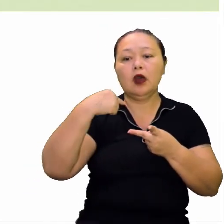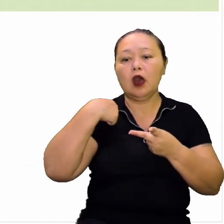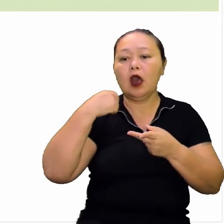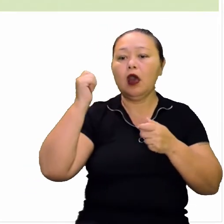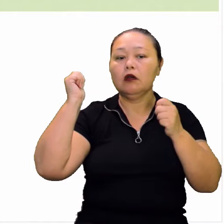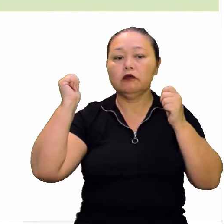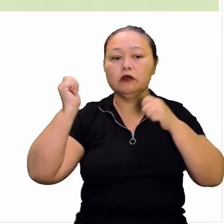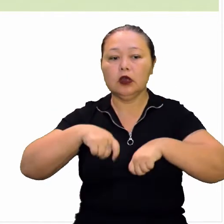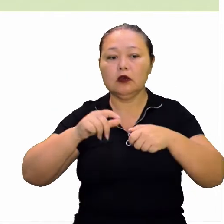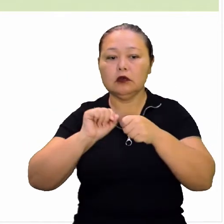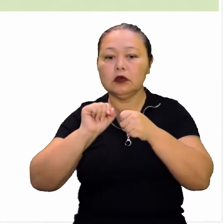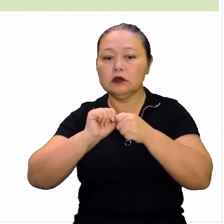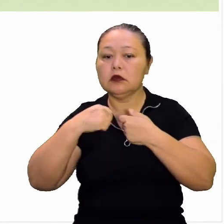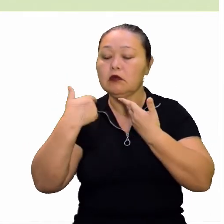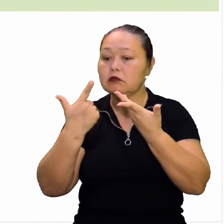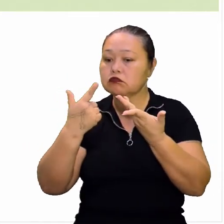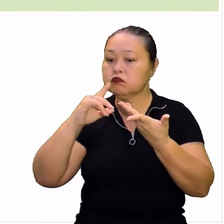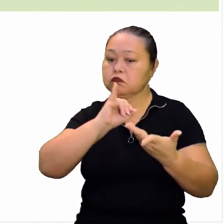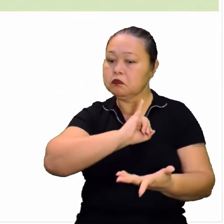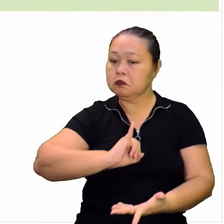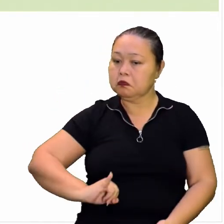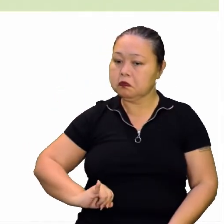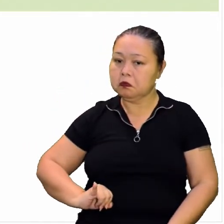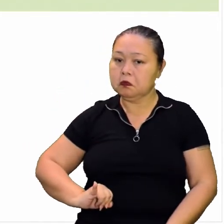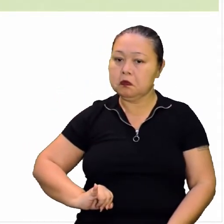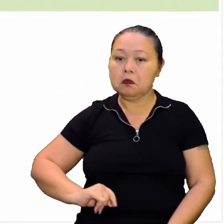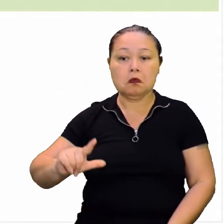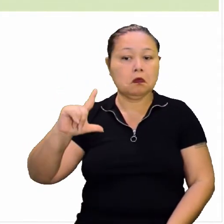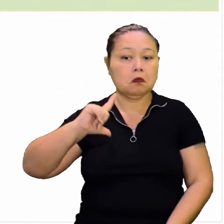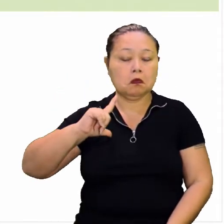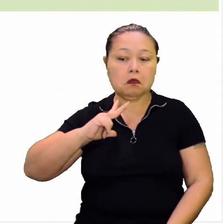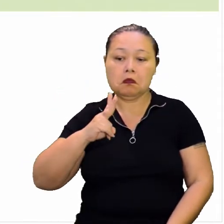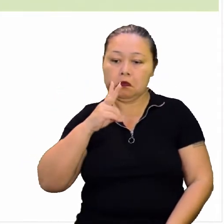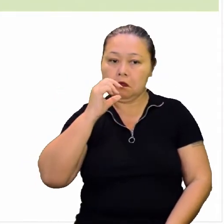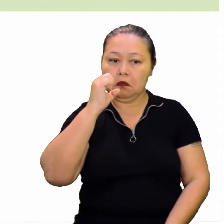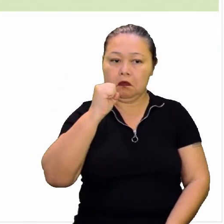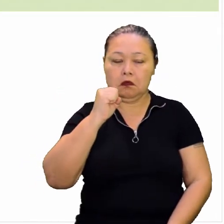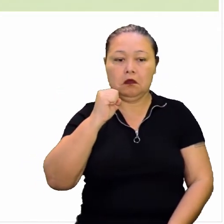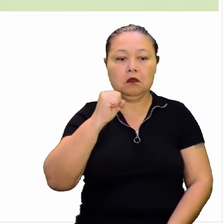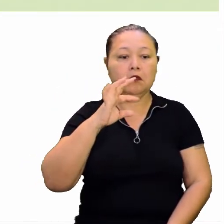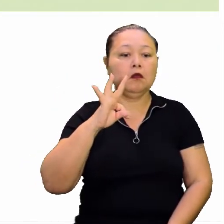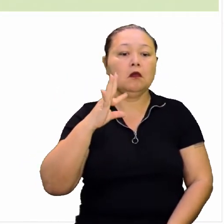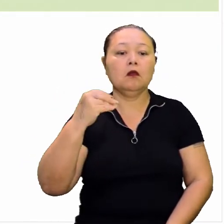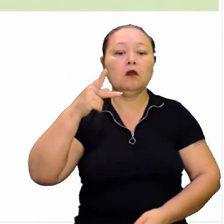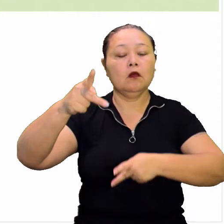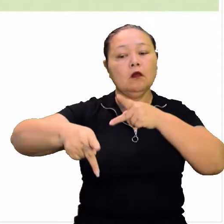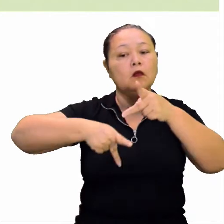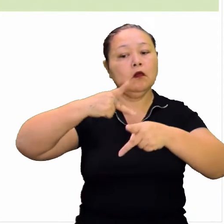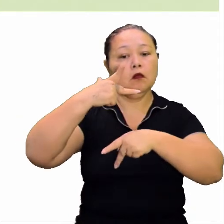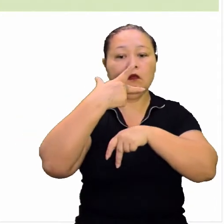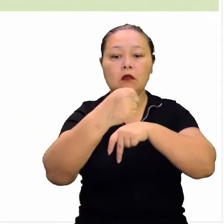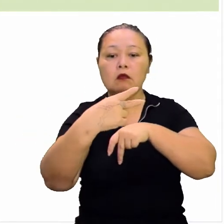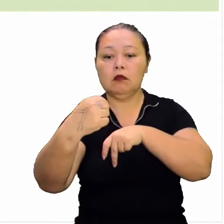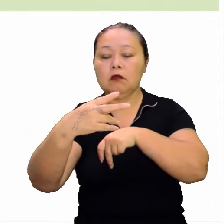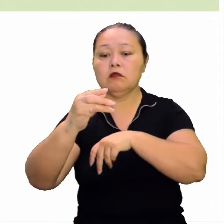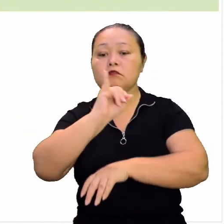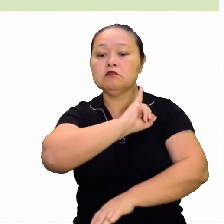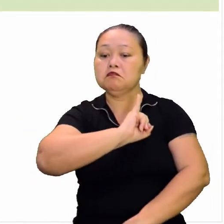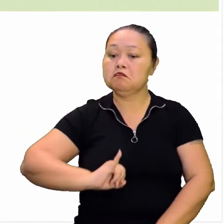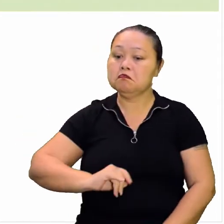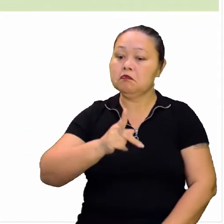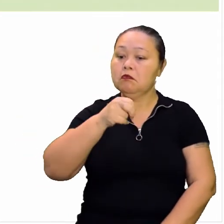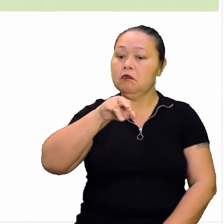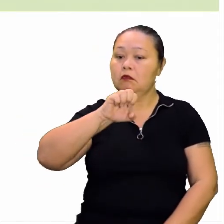imperadores. Olha que legal! Que estiveram no seu poder todos os povos conquistados pelo Império